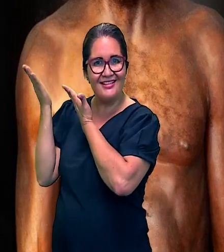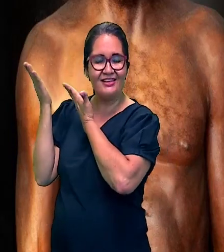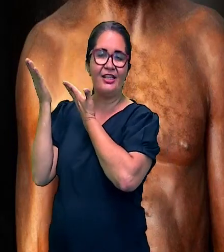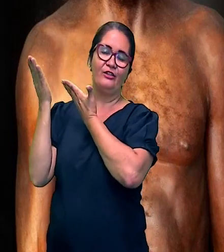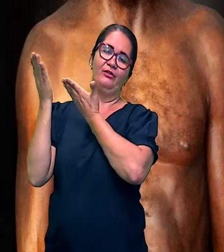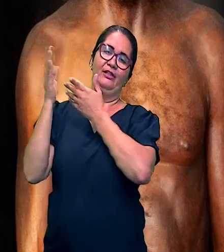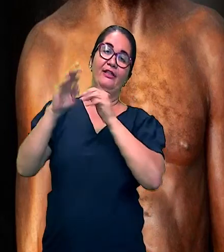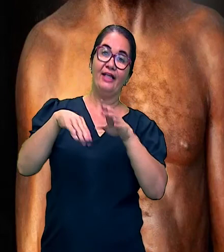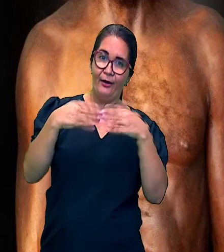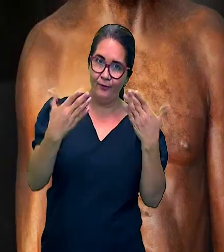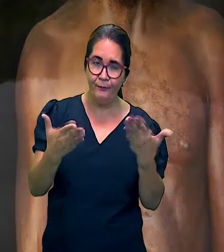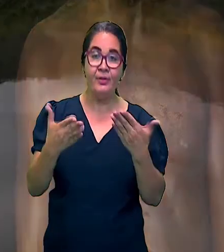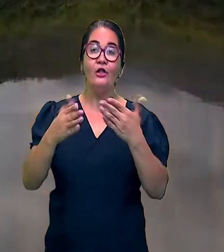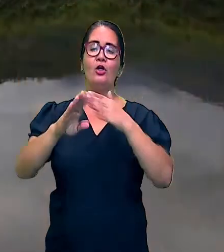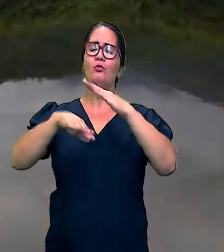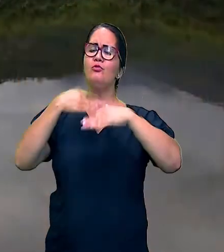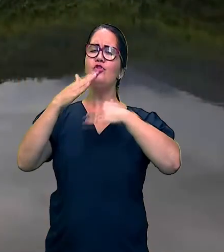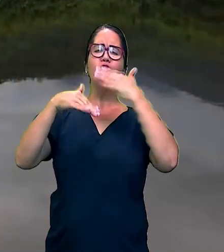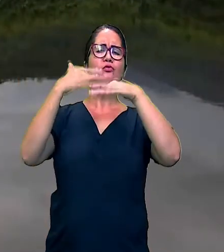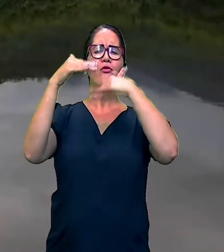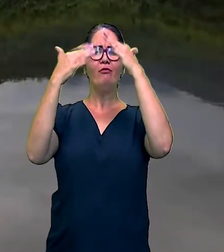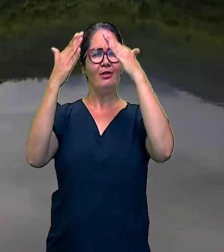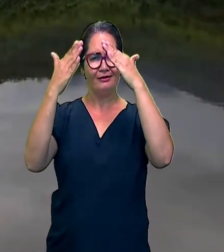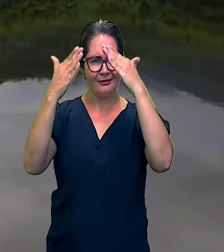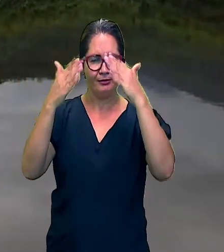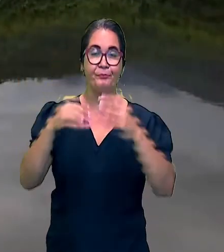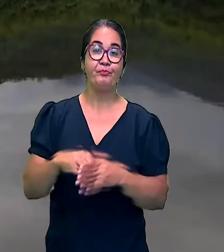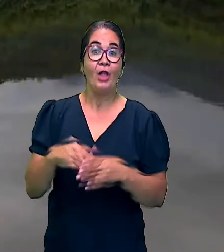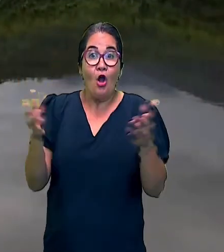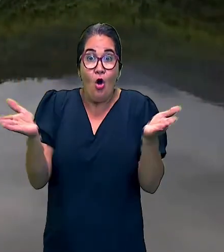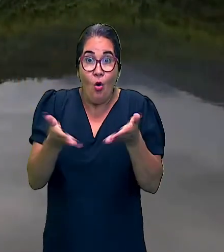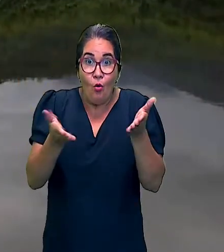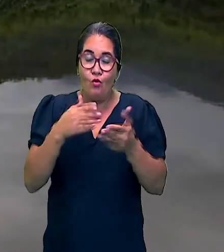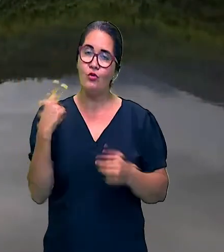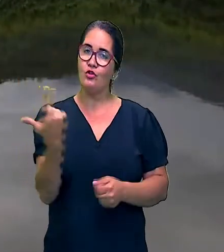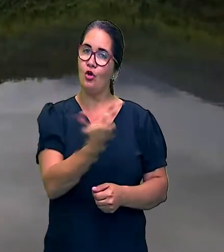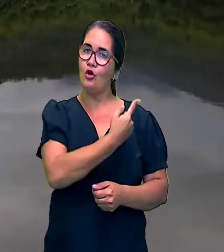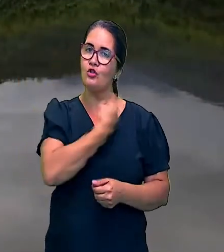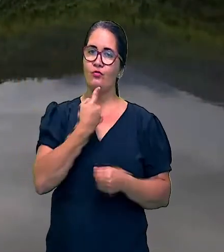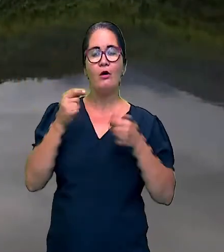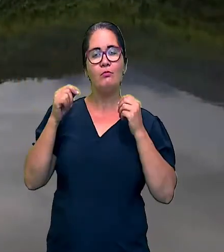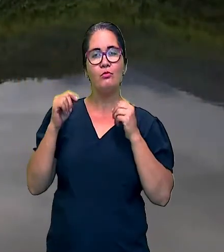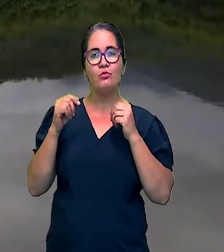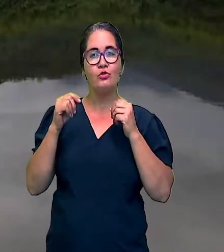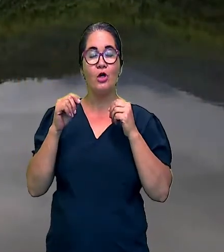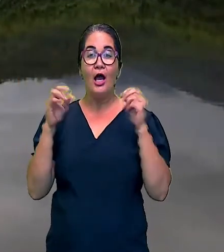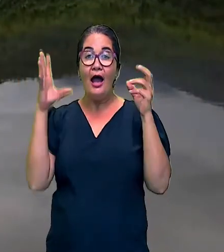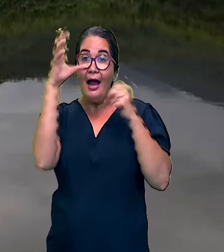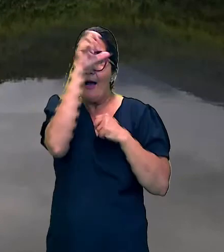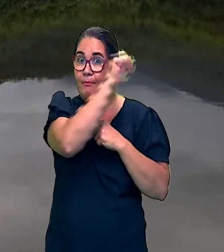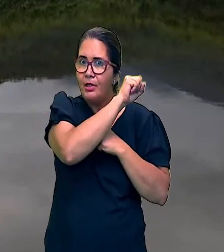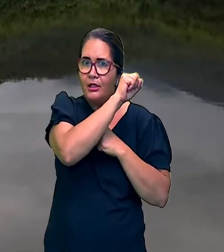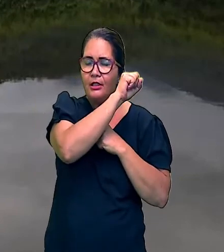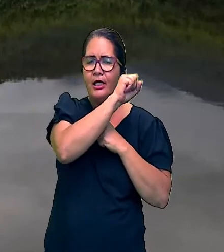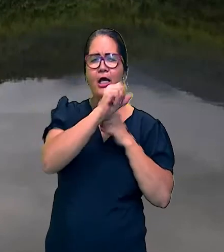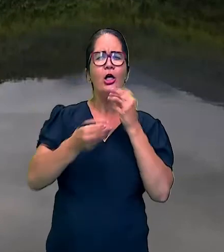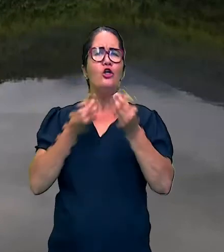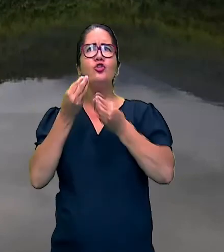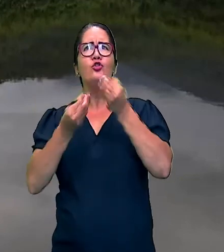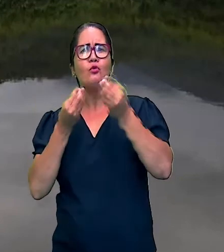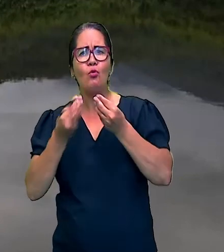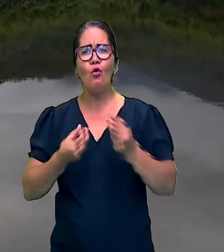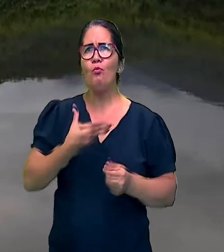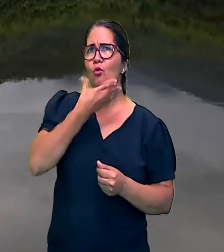chamada Revolução Agrícola. Isso na última aula. Hoje nós vamos falar sobre a modificação da